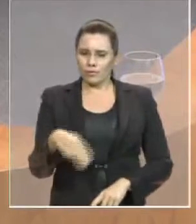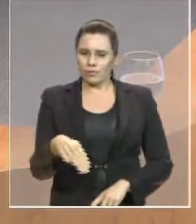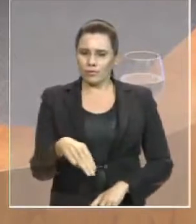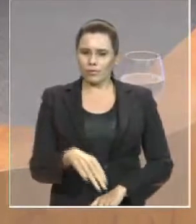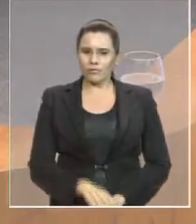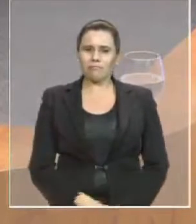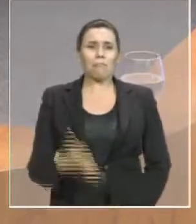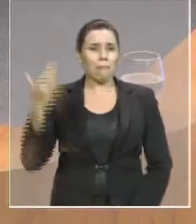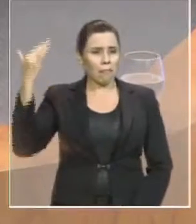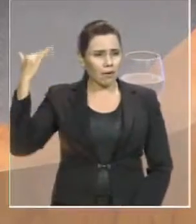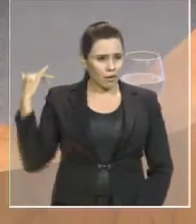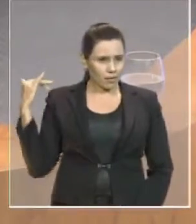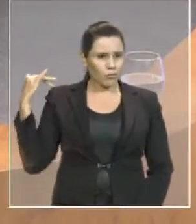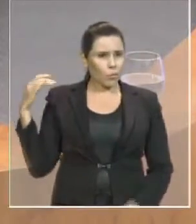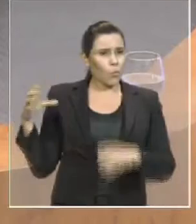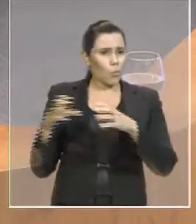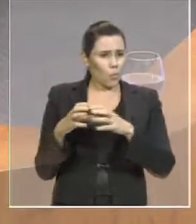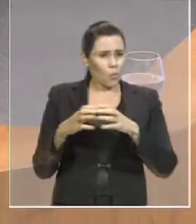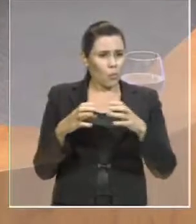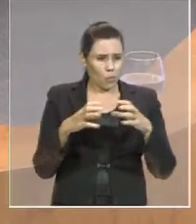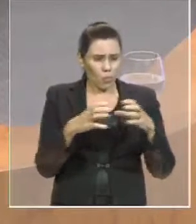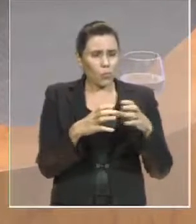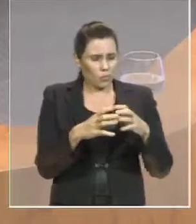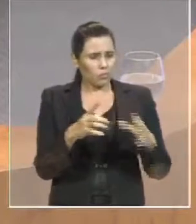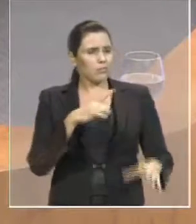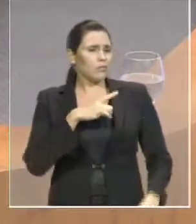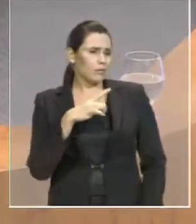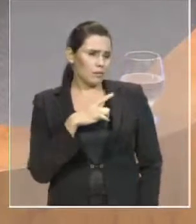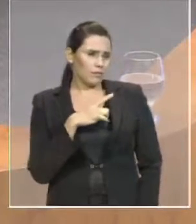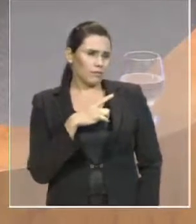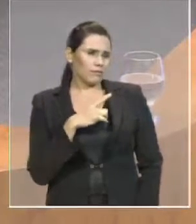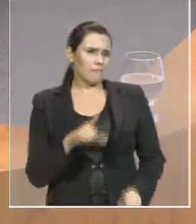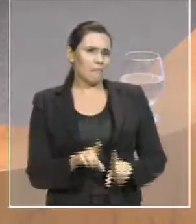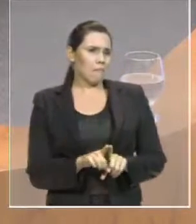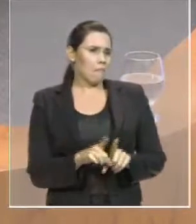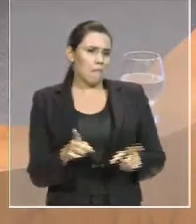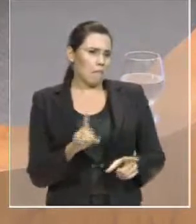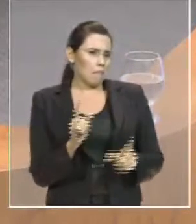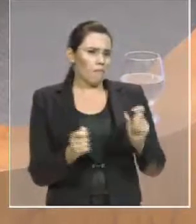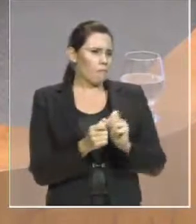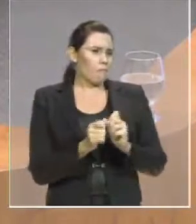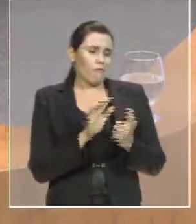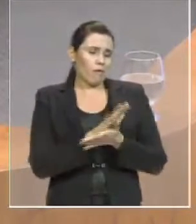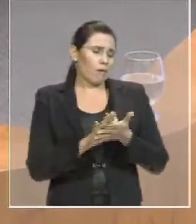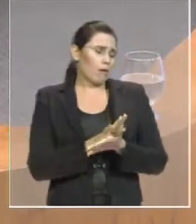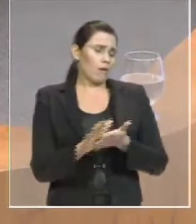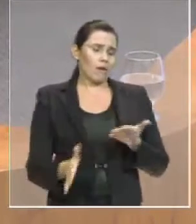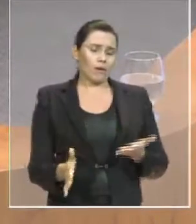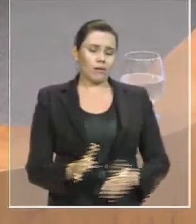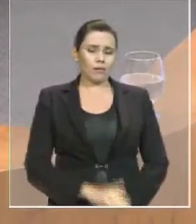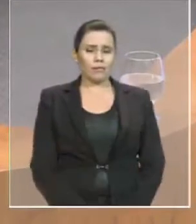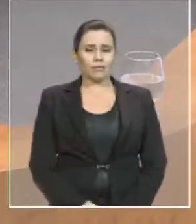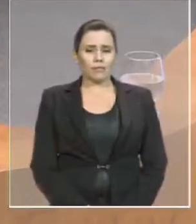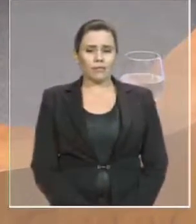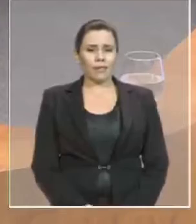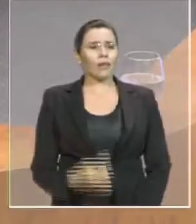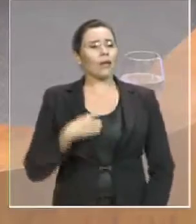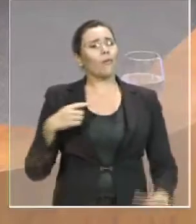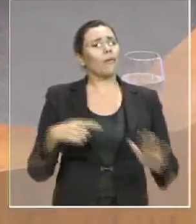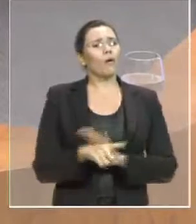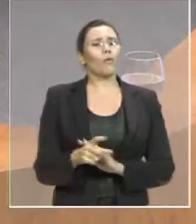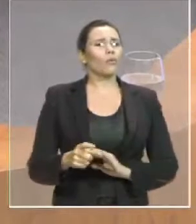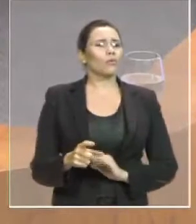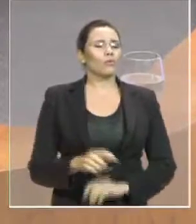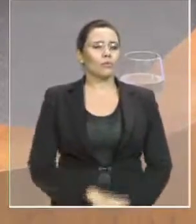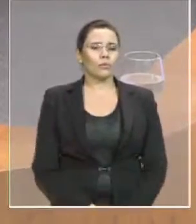teve, mas que infelizmente deixou escapar nas mãos. Quantas vezes aqui o deputado